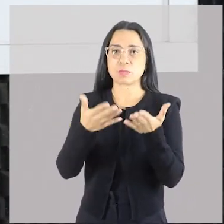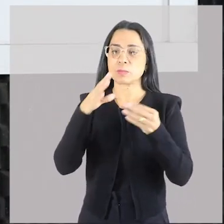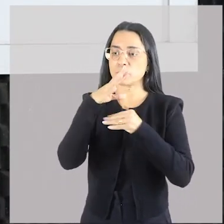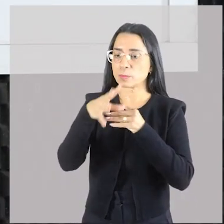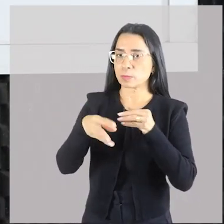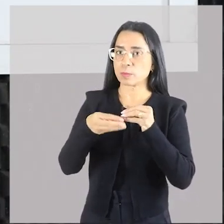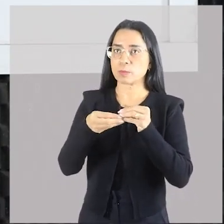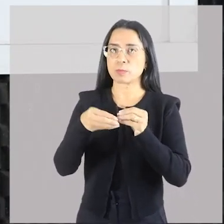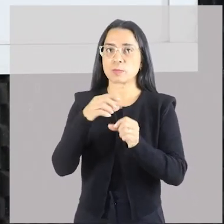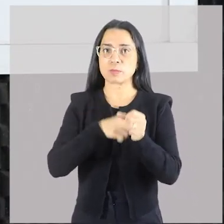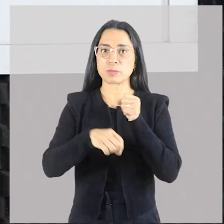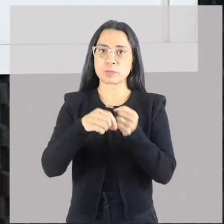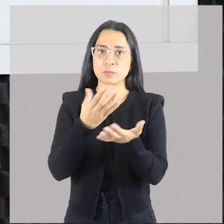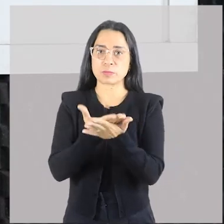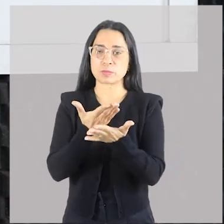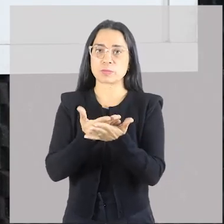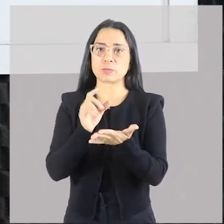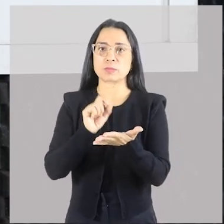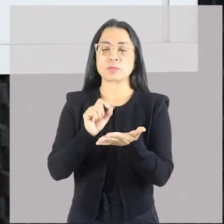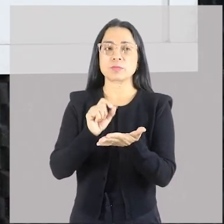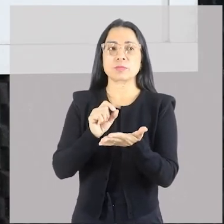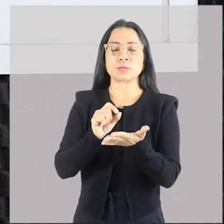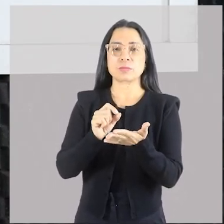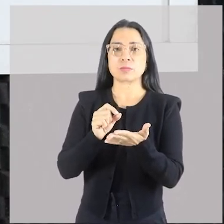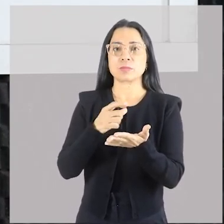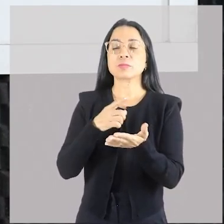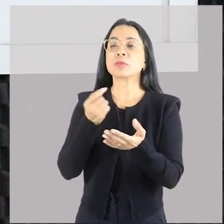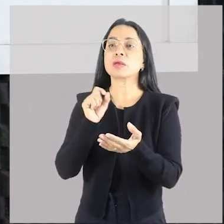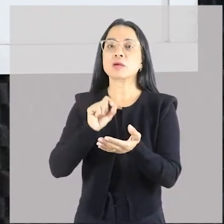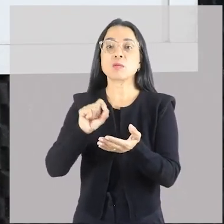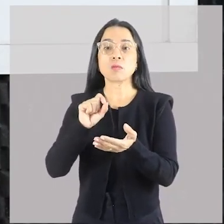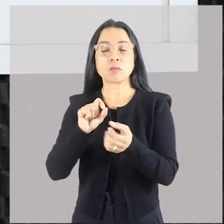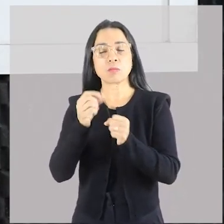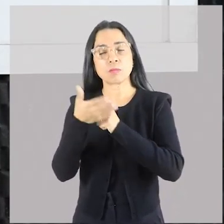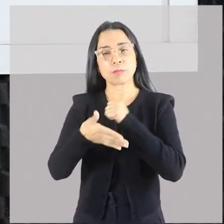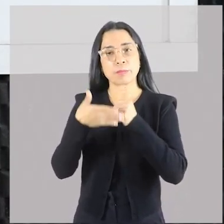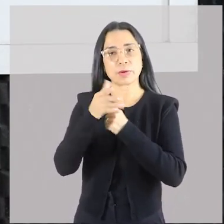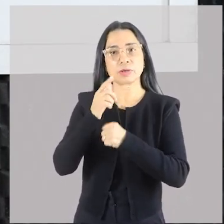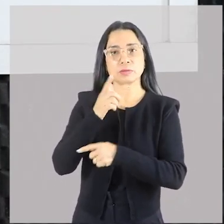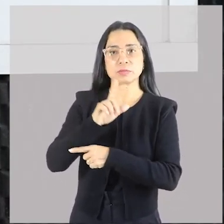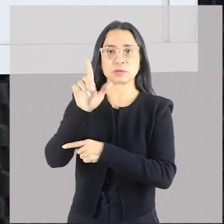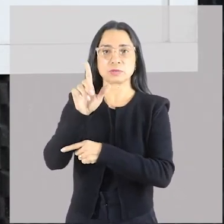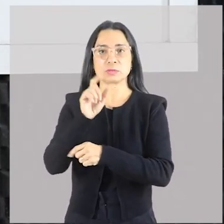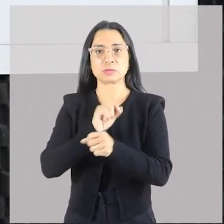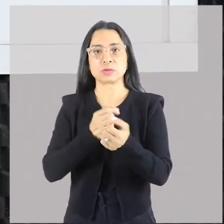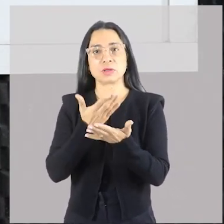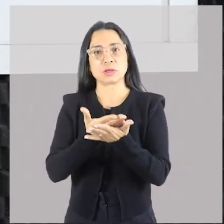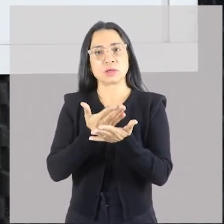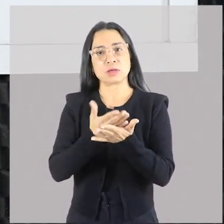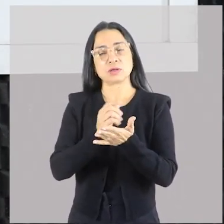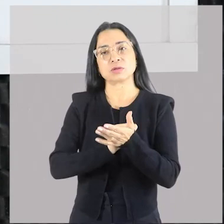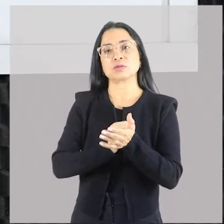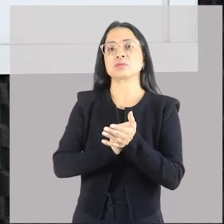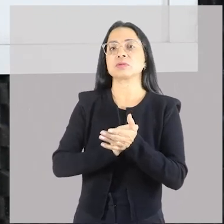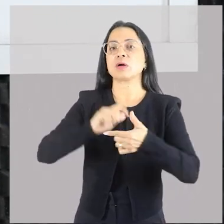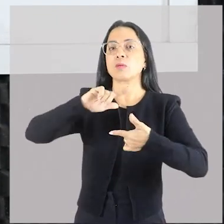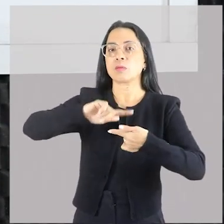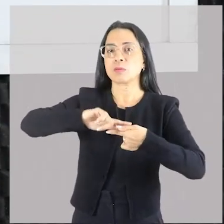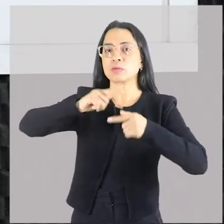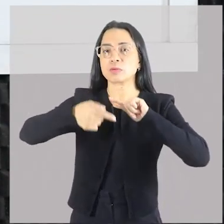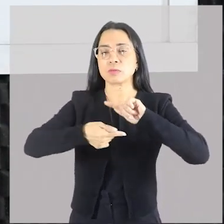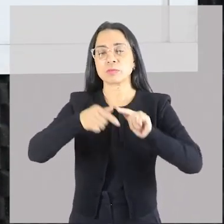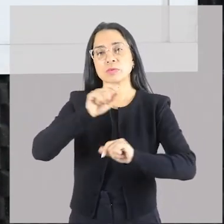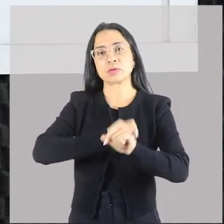complementar essa aula que serve de base para as outras, né? Que vocês vão estudar geometria espacial, que precisa calcular